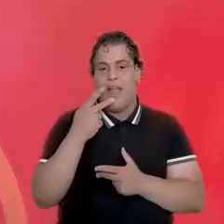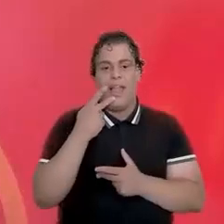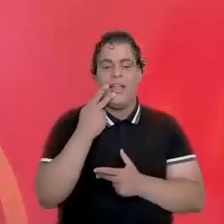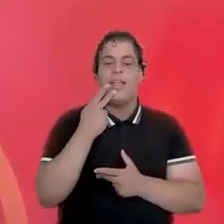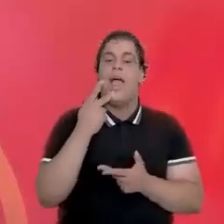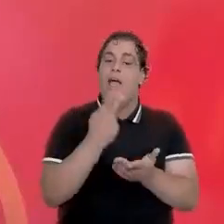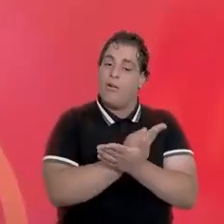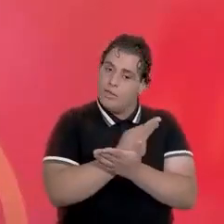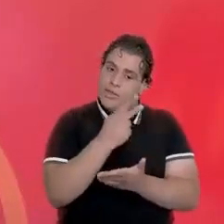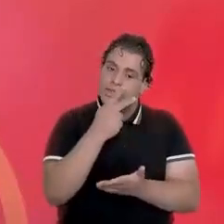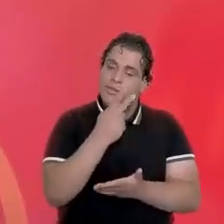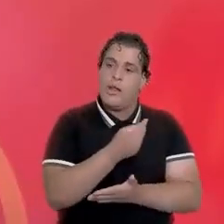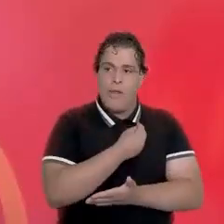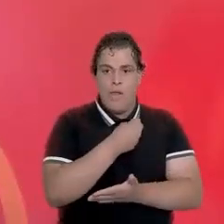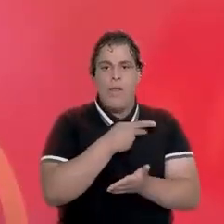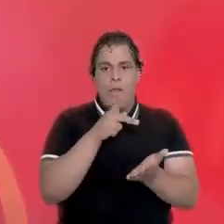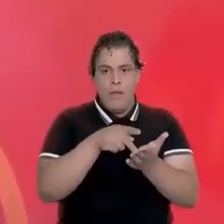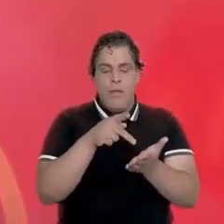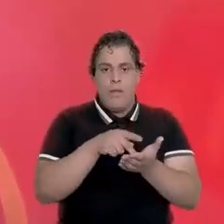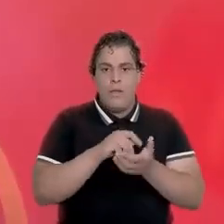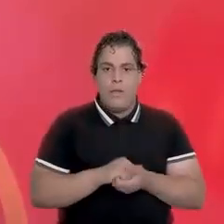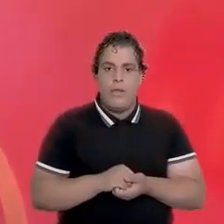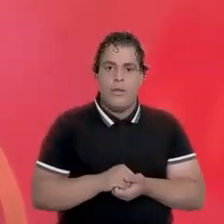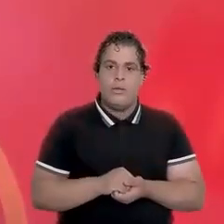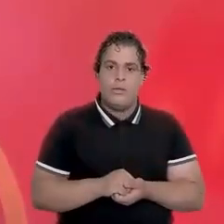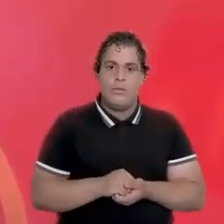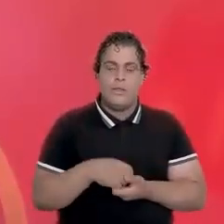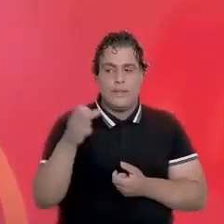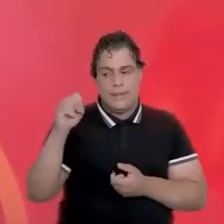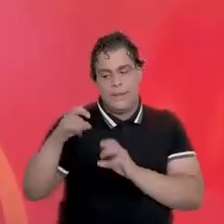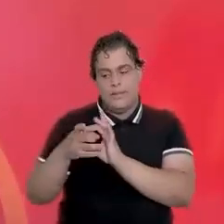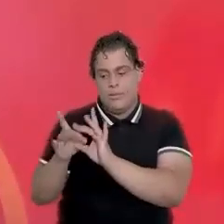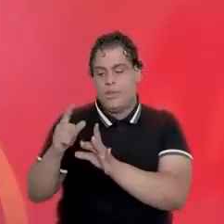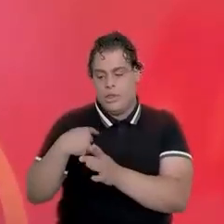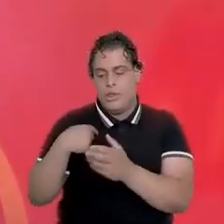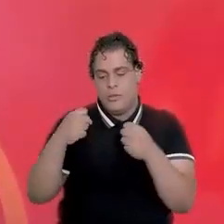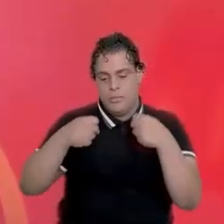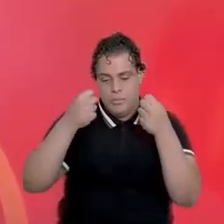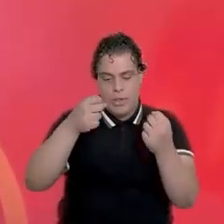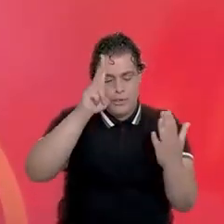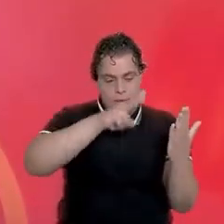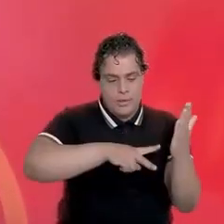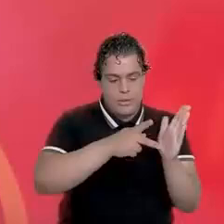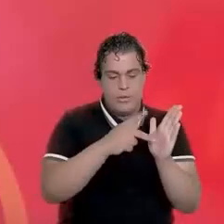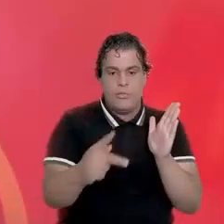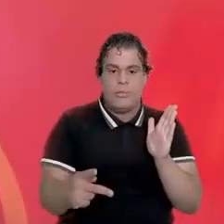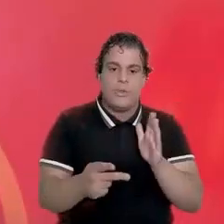verídicos. E, se permitir, eu posso ler um poema dele? Pode, sim.